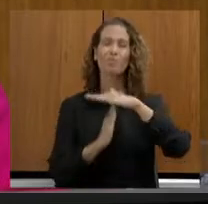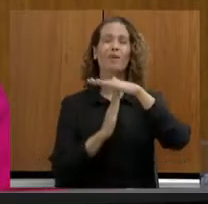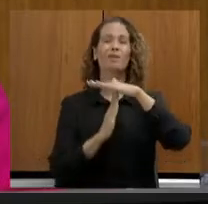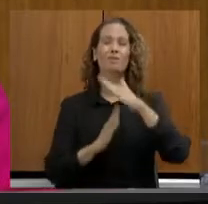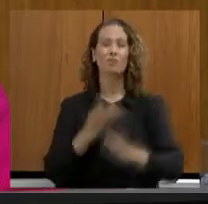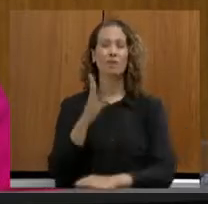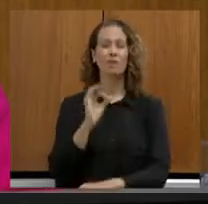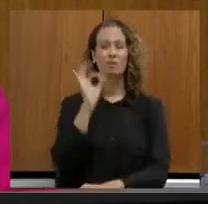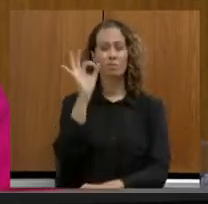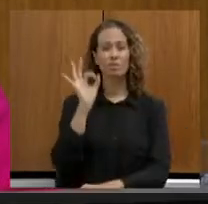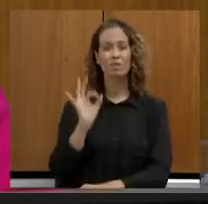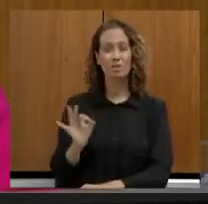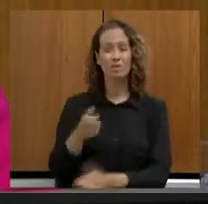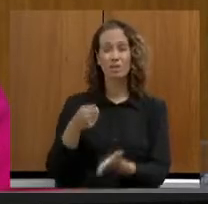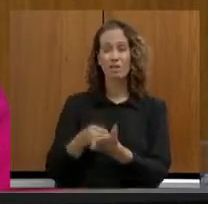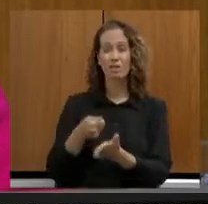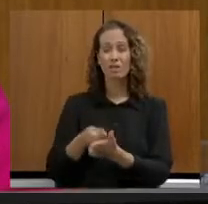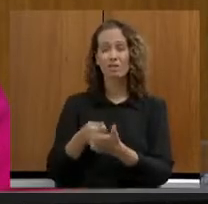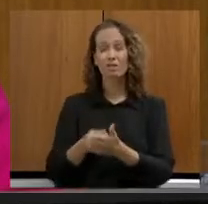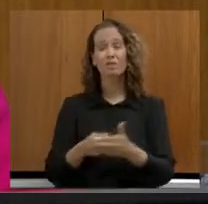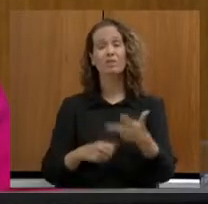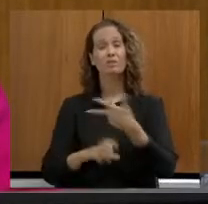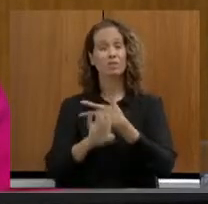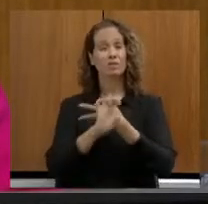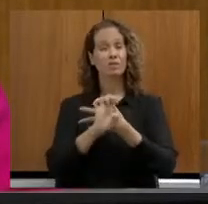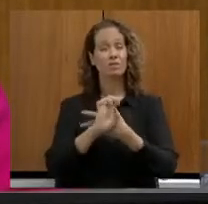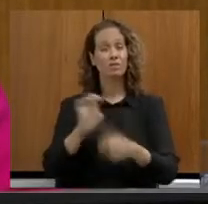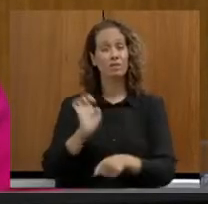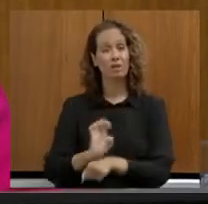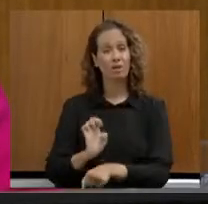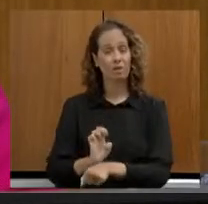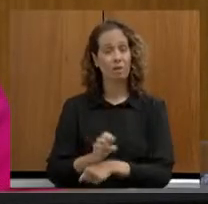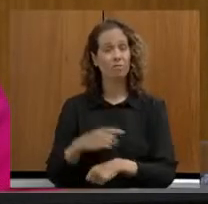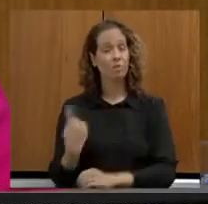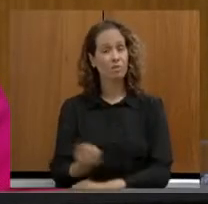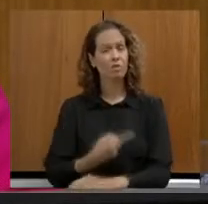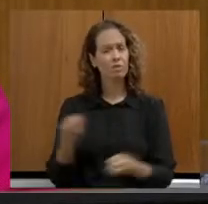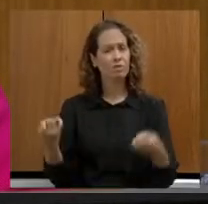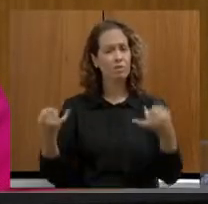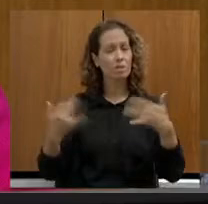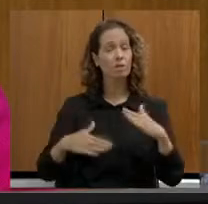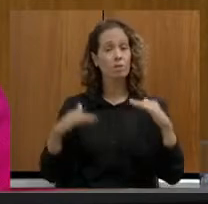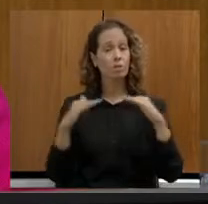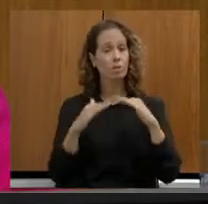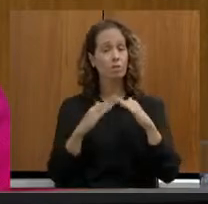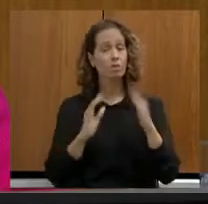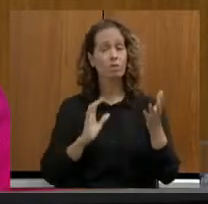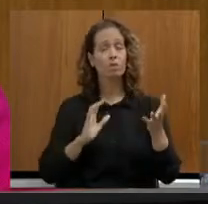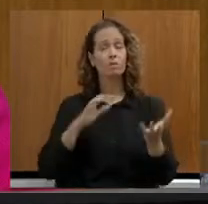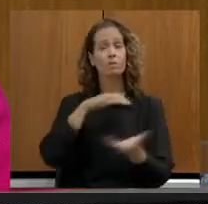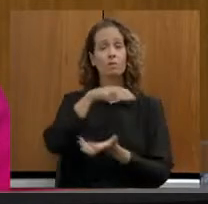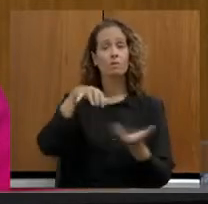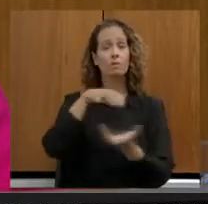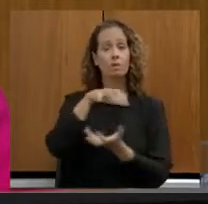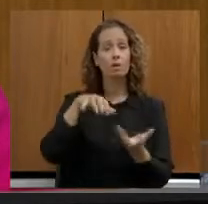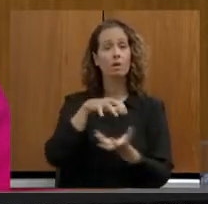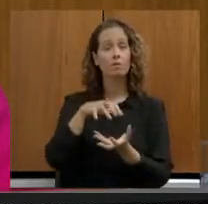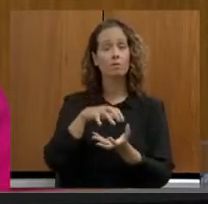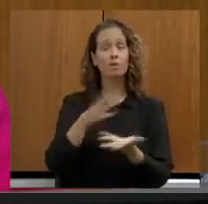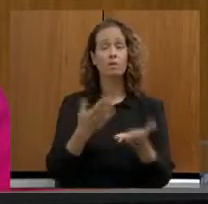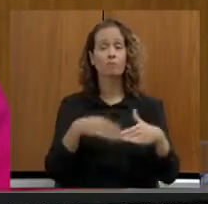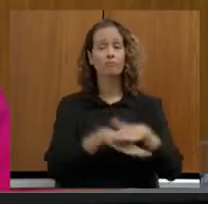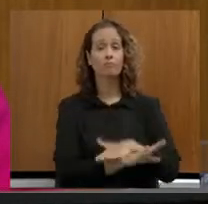exigido para o poder executivo Estadual passam falando de um acordo de greve que tá engavetado